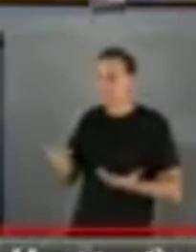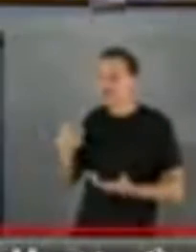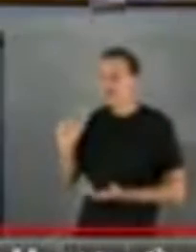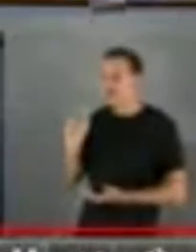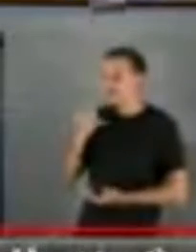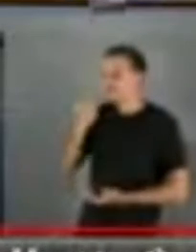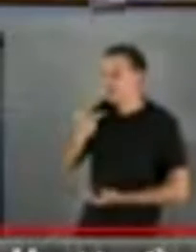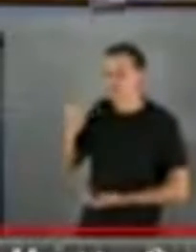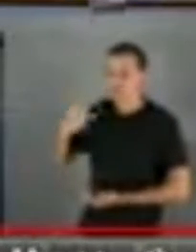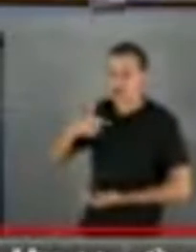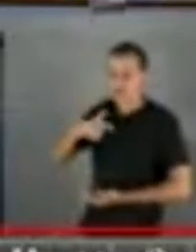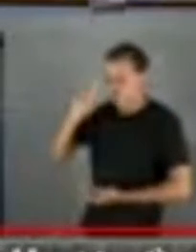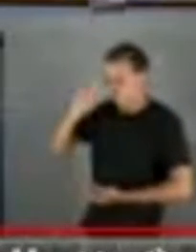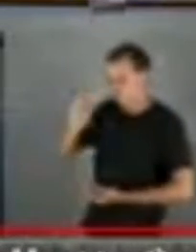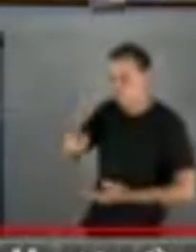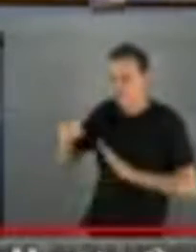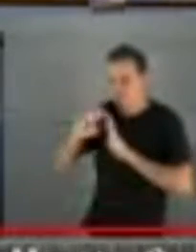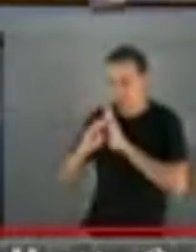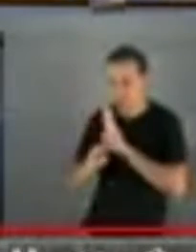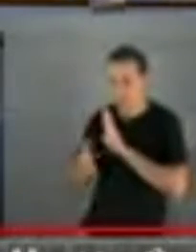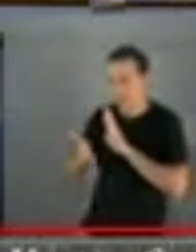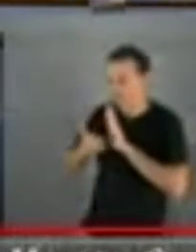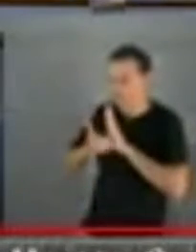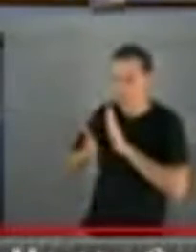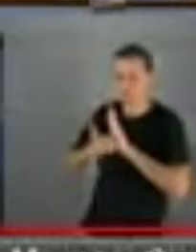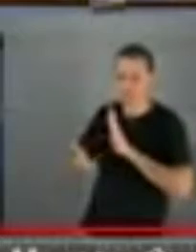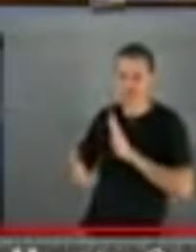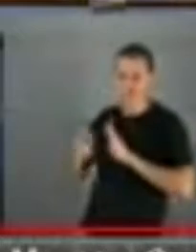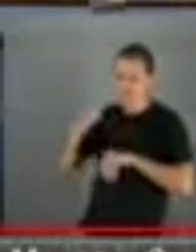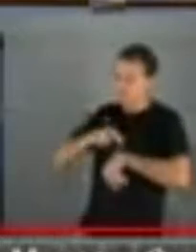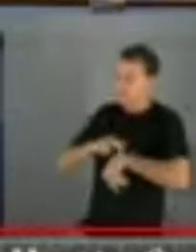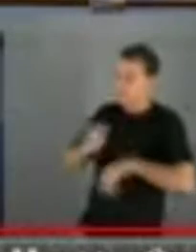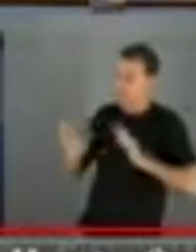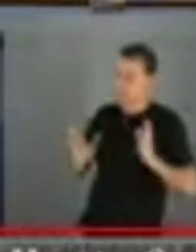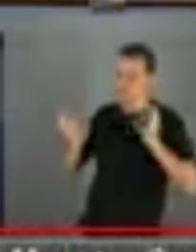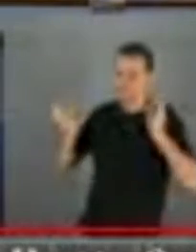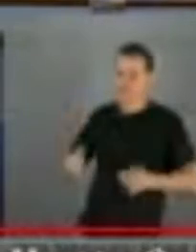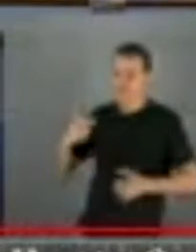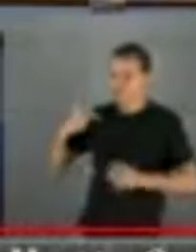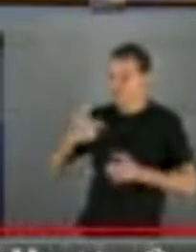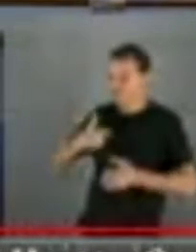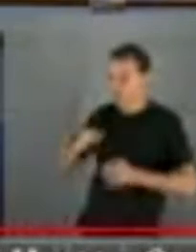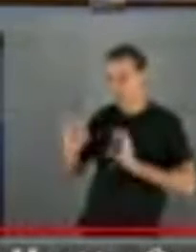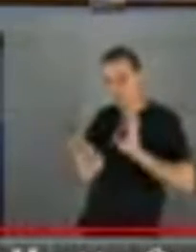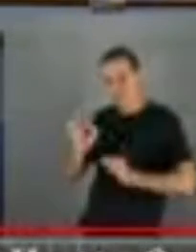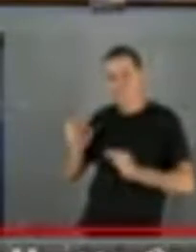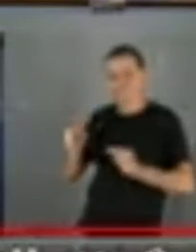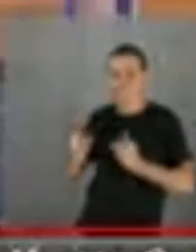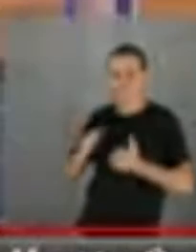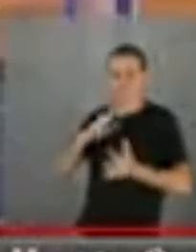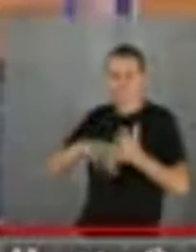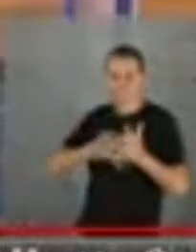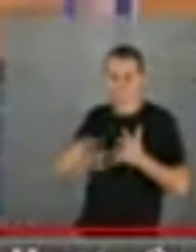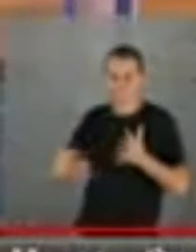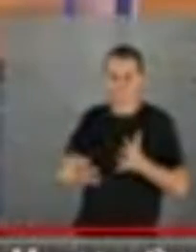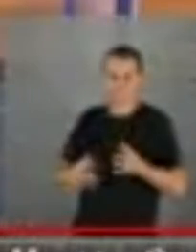eu. Eu é que pauto. Eu pauto no momento correto. A agenda quem faz sou eu. Mas é nessa direção?